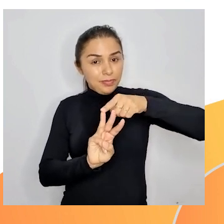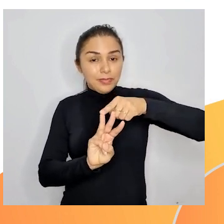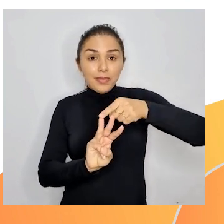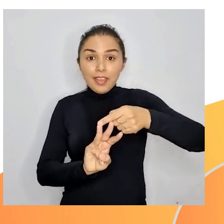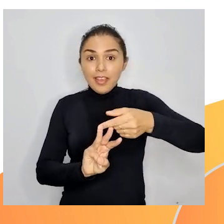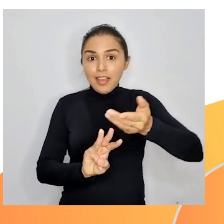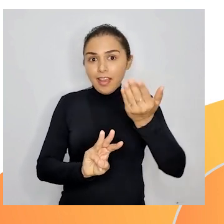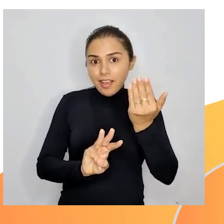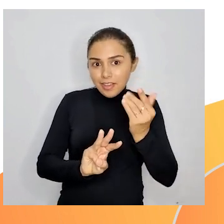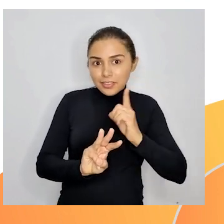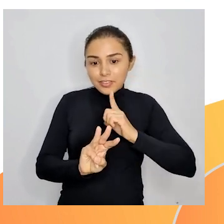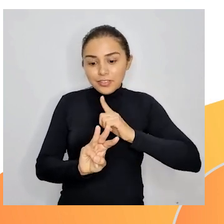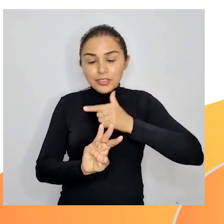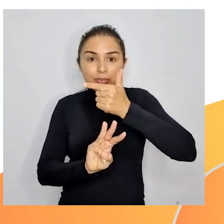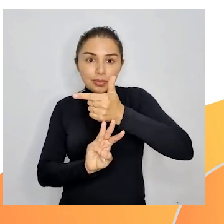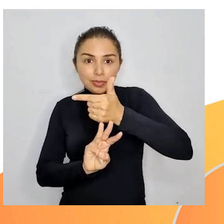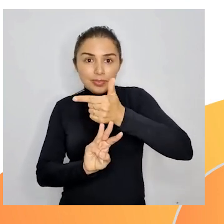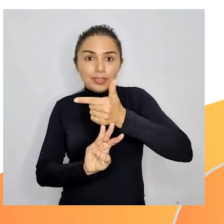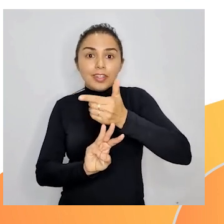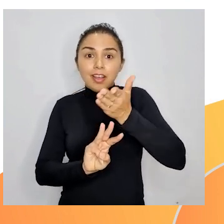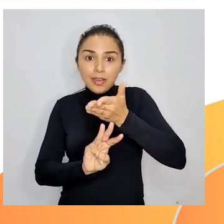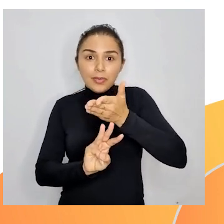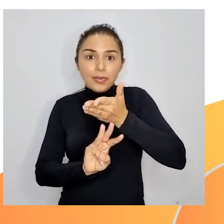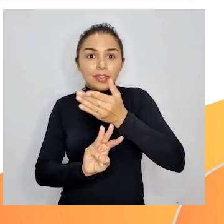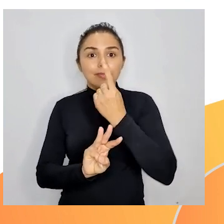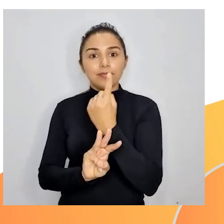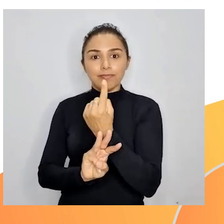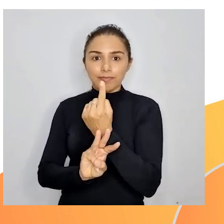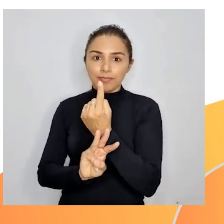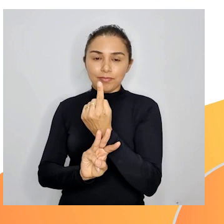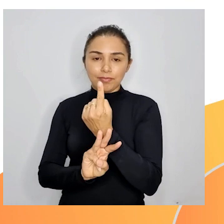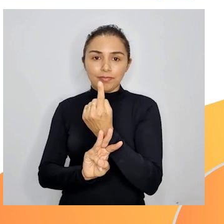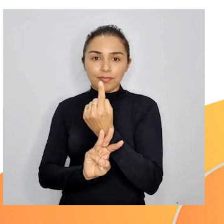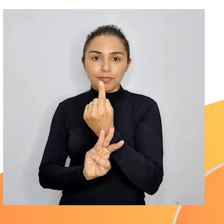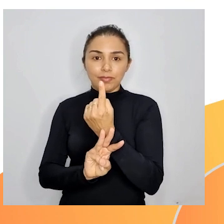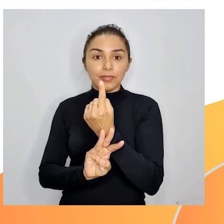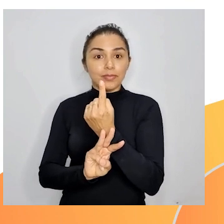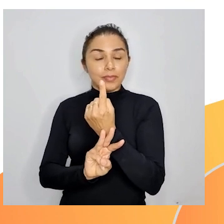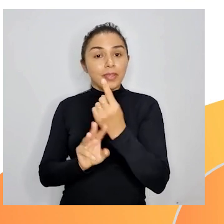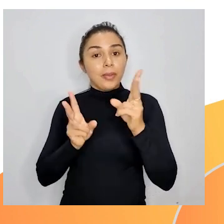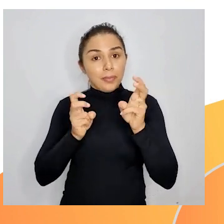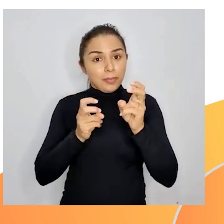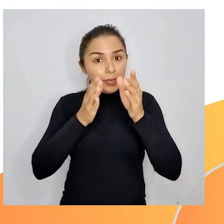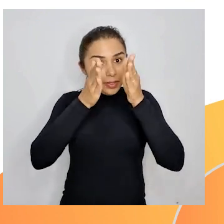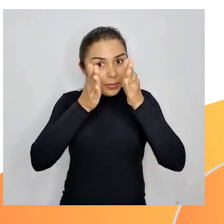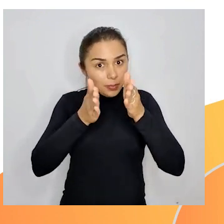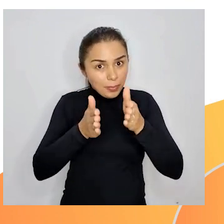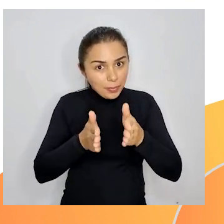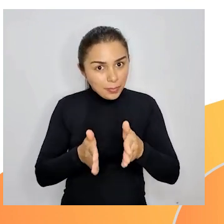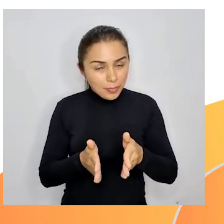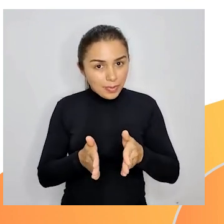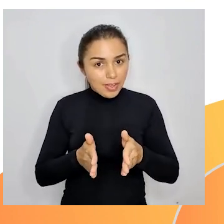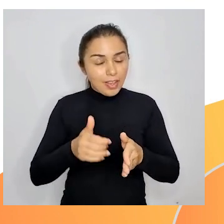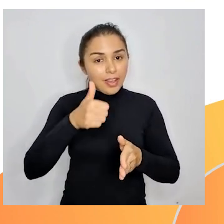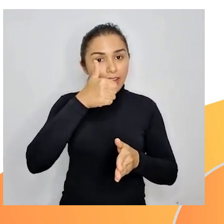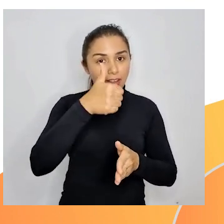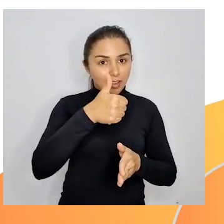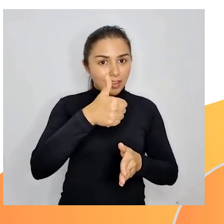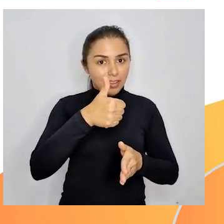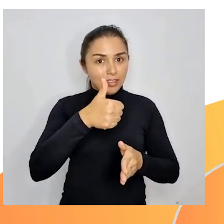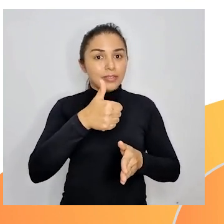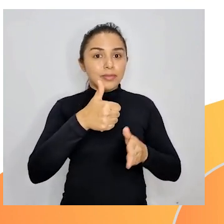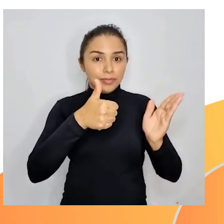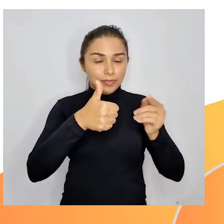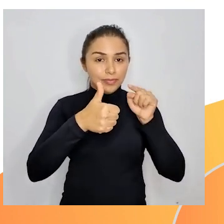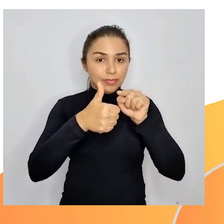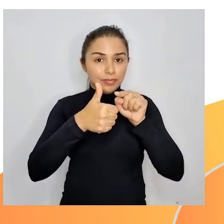2, nós ficamos com 1. E vai dar certo a operação normalmente, porque nós fizemos essa reserva.